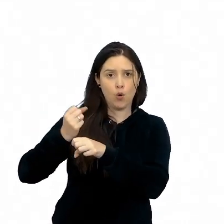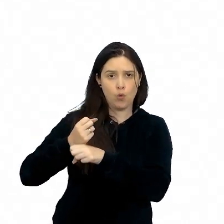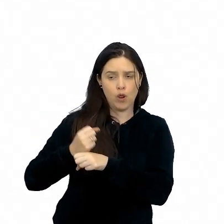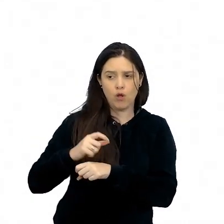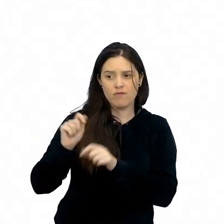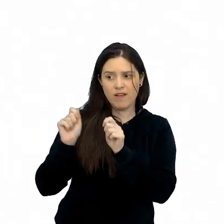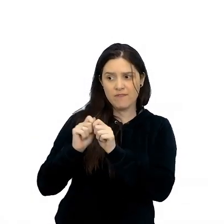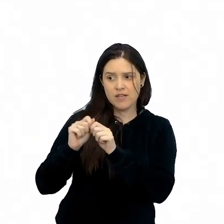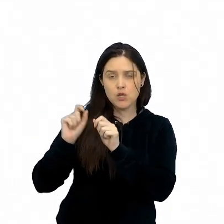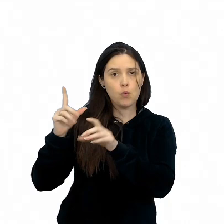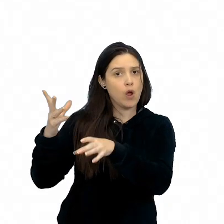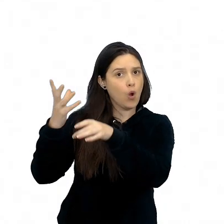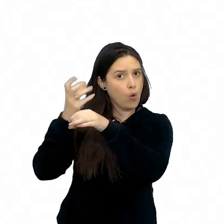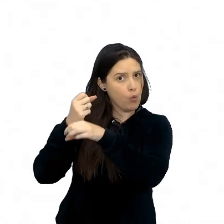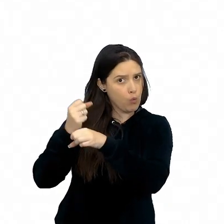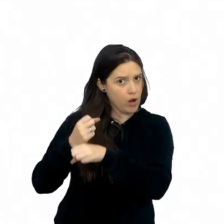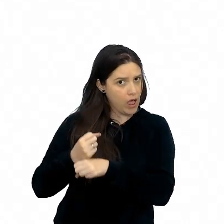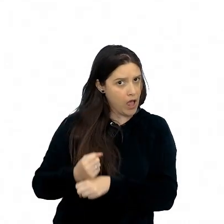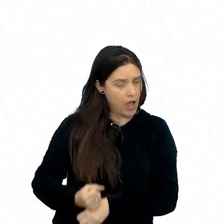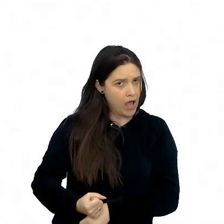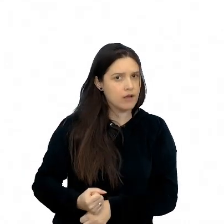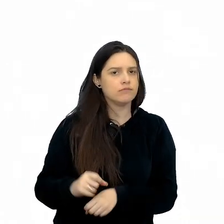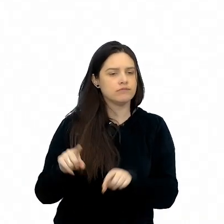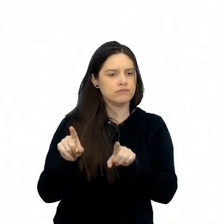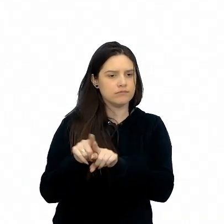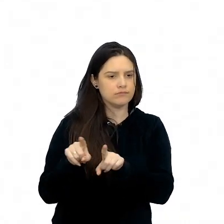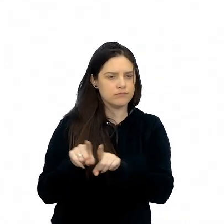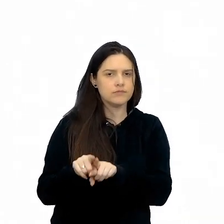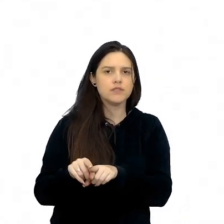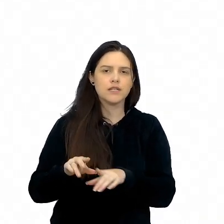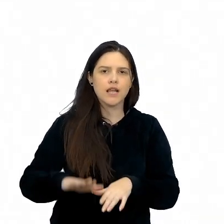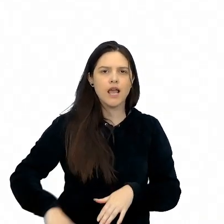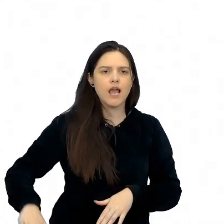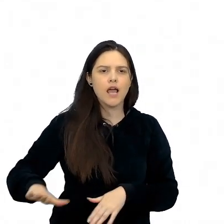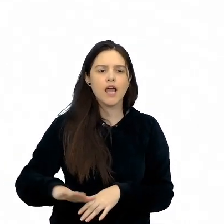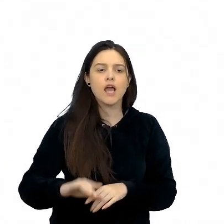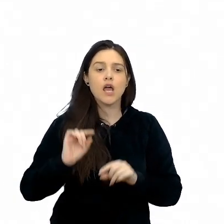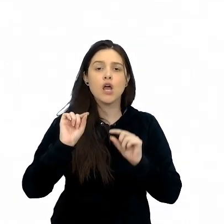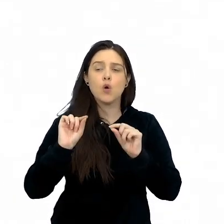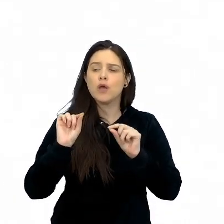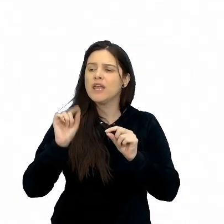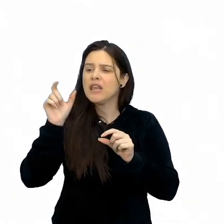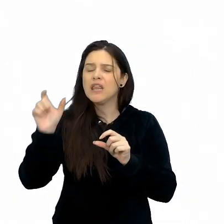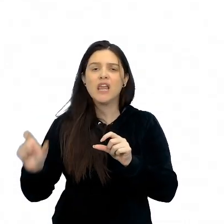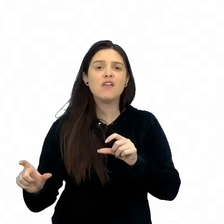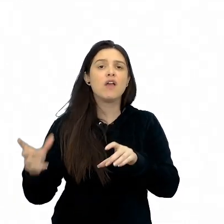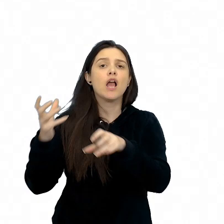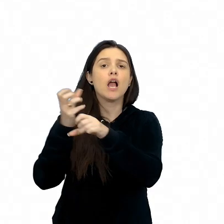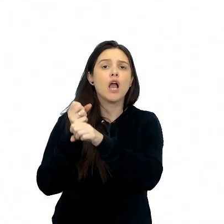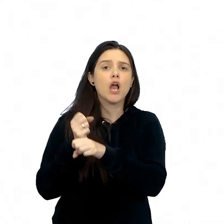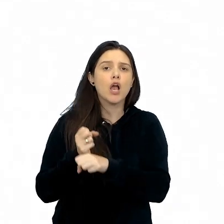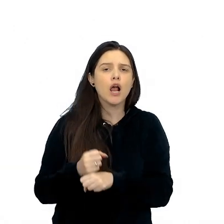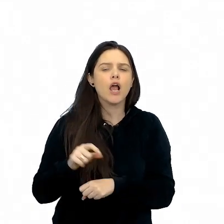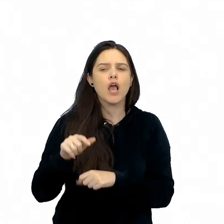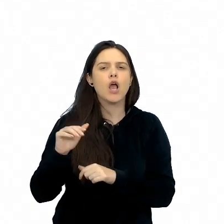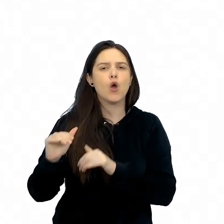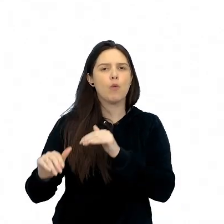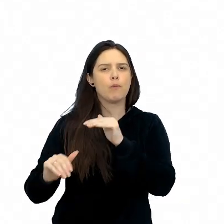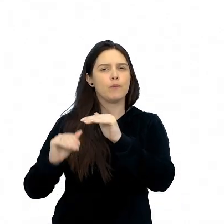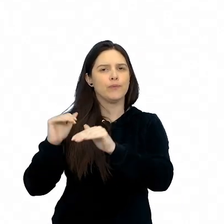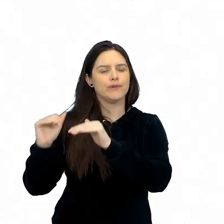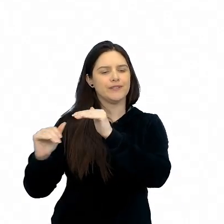vai calcular aí? Ele vai calcular só ângulos, lados, de quem que ele vai calcular, ou seja, então o processo cognitivo